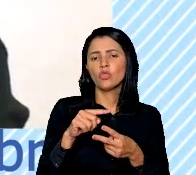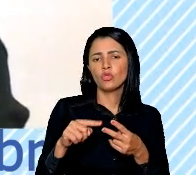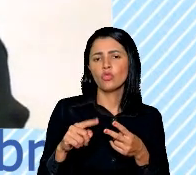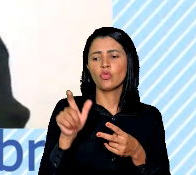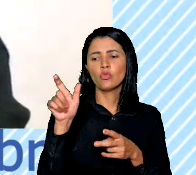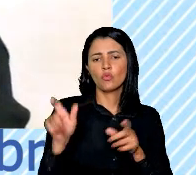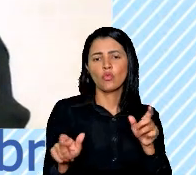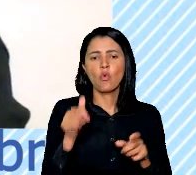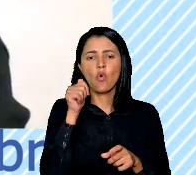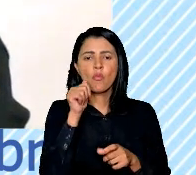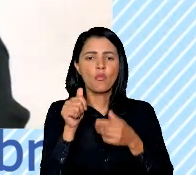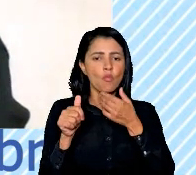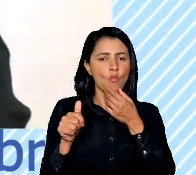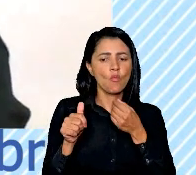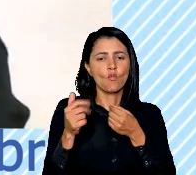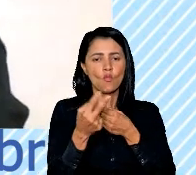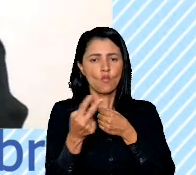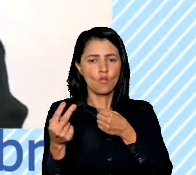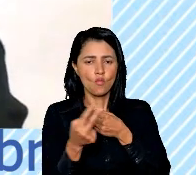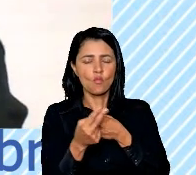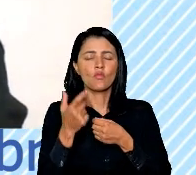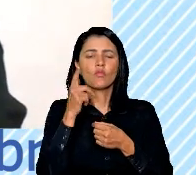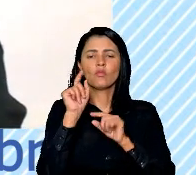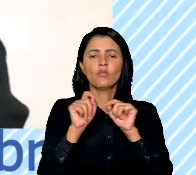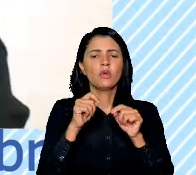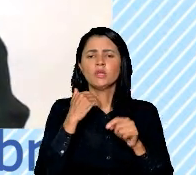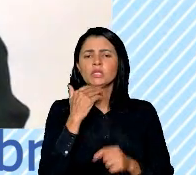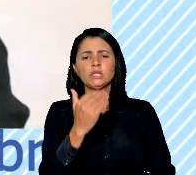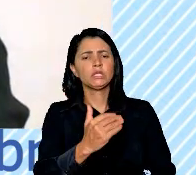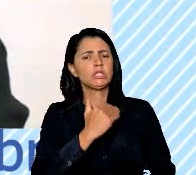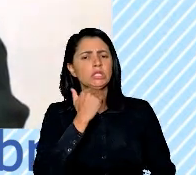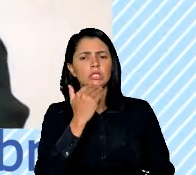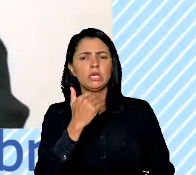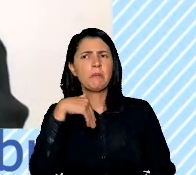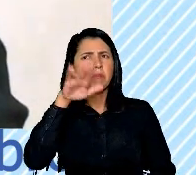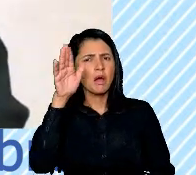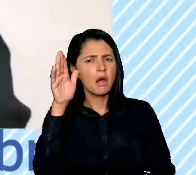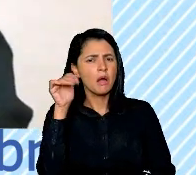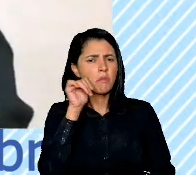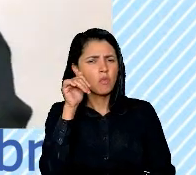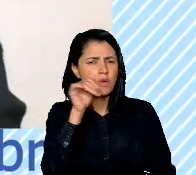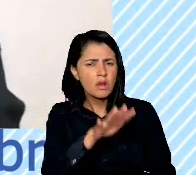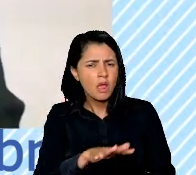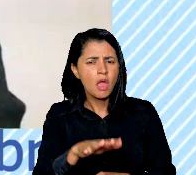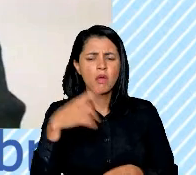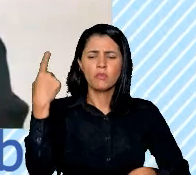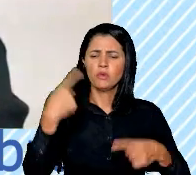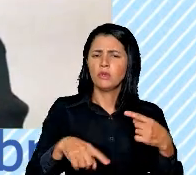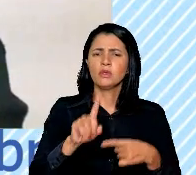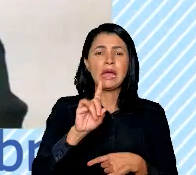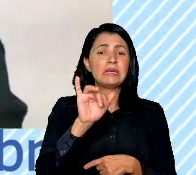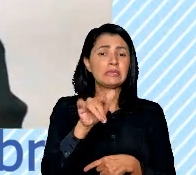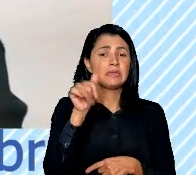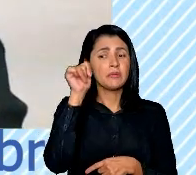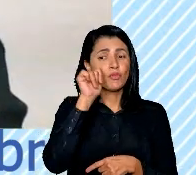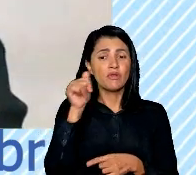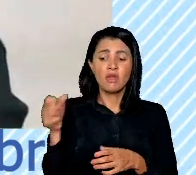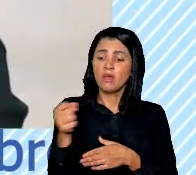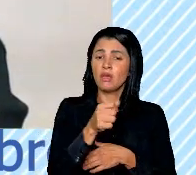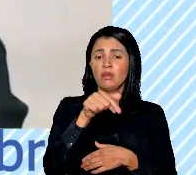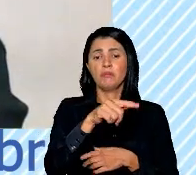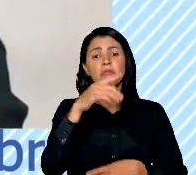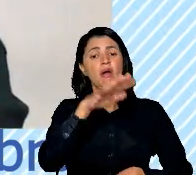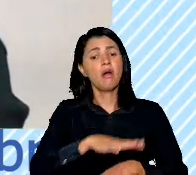uma mulher e um homem, em que se dizia o seguinte: não adianta trazer mais mulheres para a política, se as mulheres que são trazidas para a